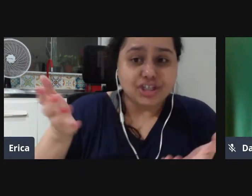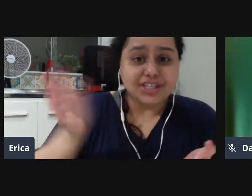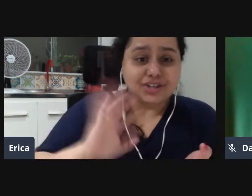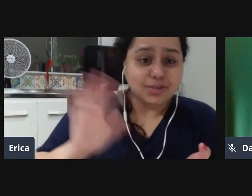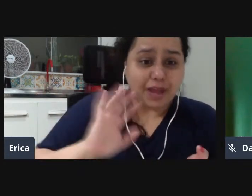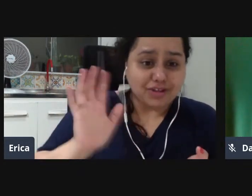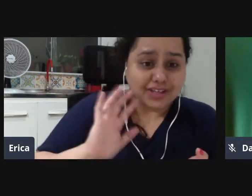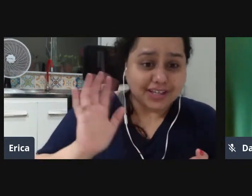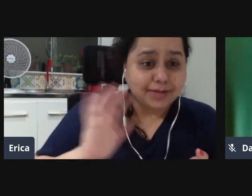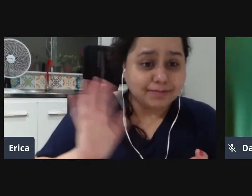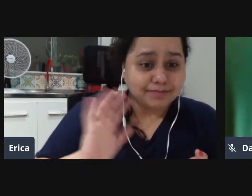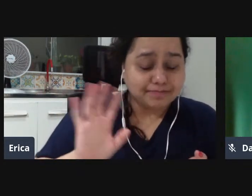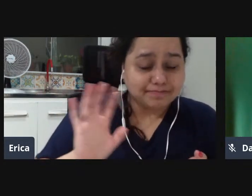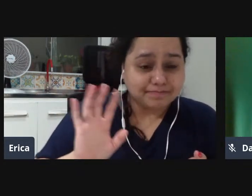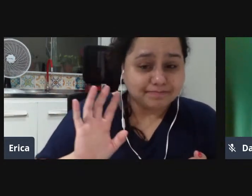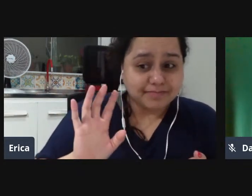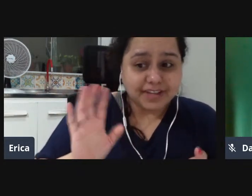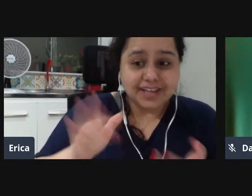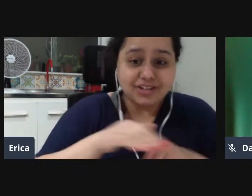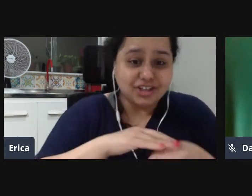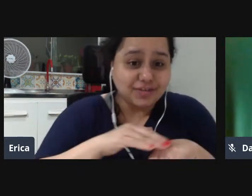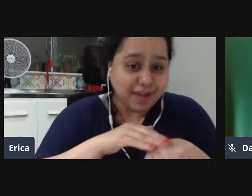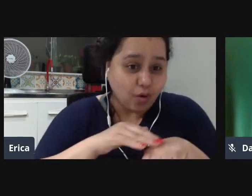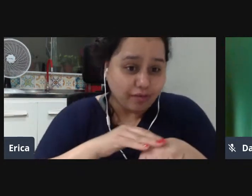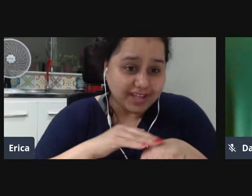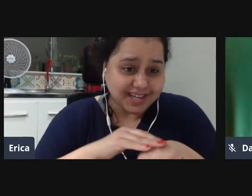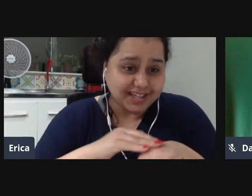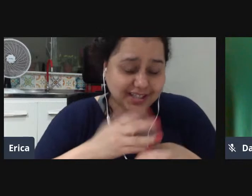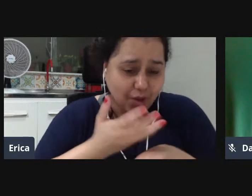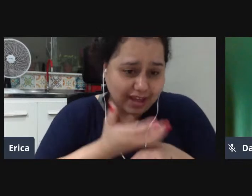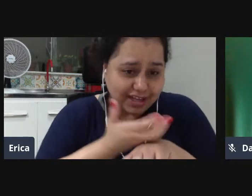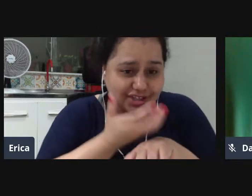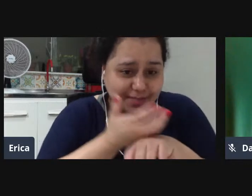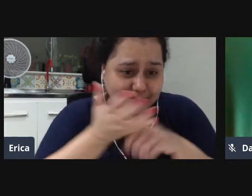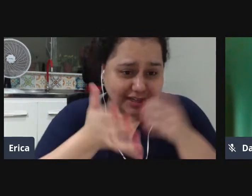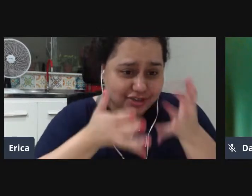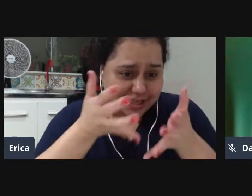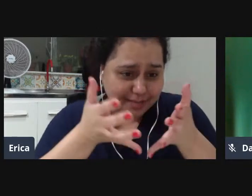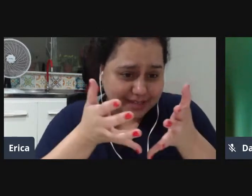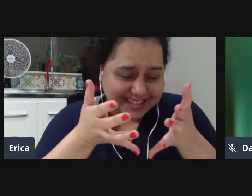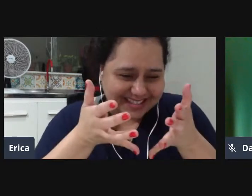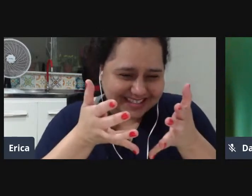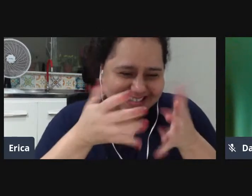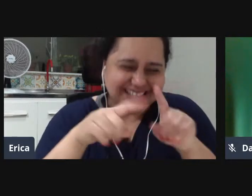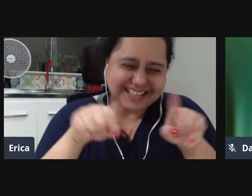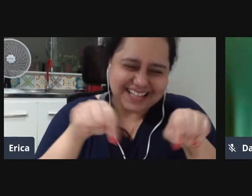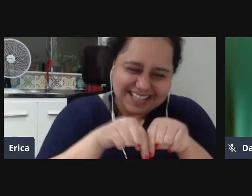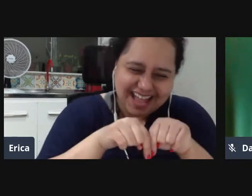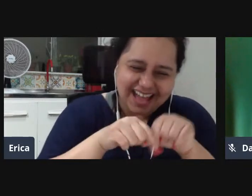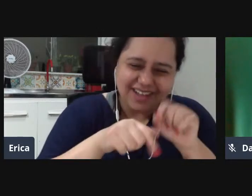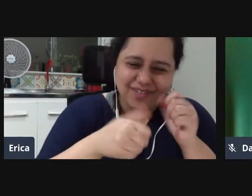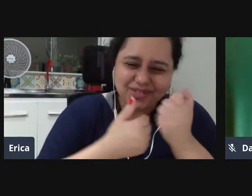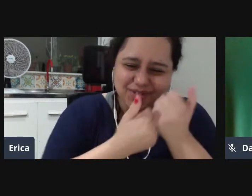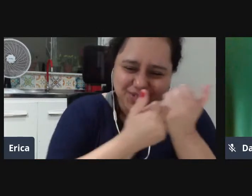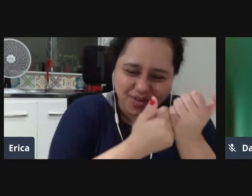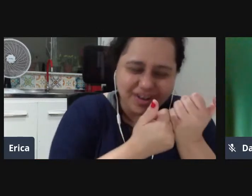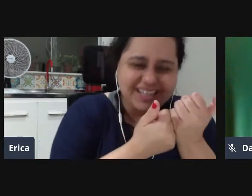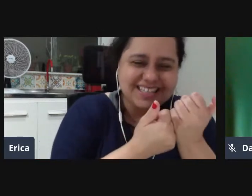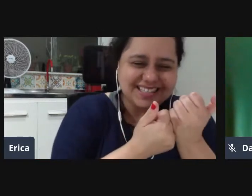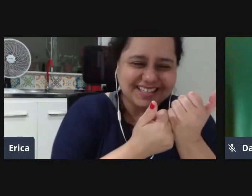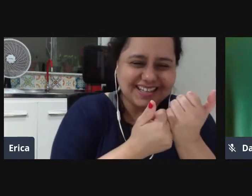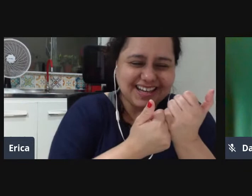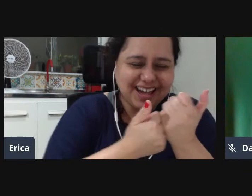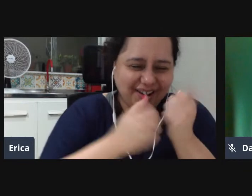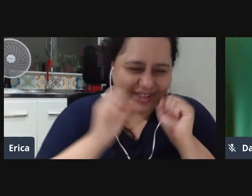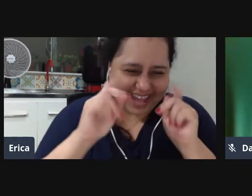Então a gente se despede aqui e a gente vai conversando então lá na disciplina de Libras, na sala com os